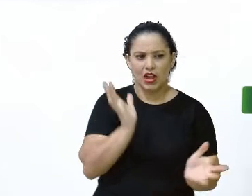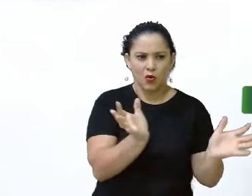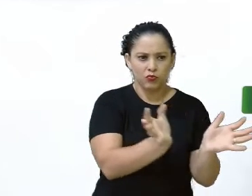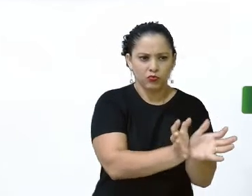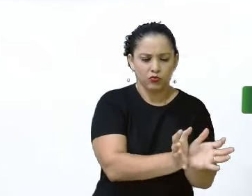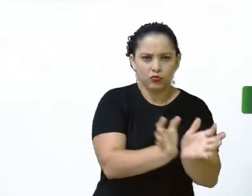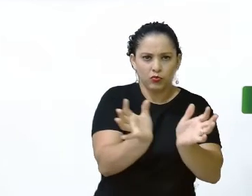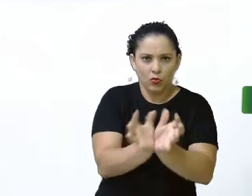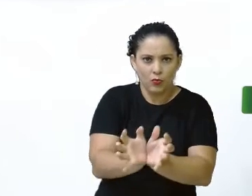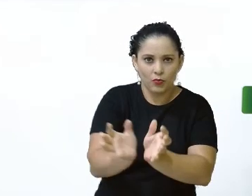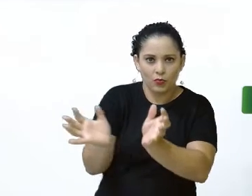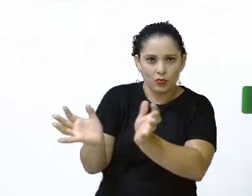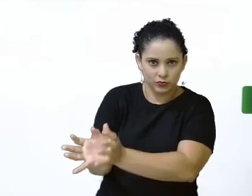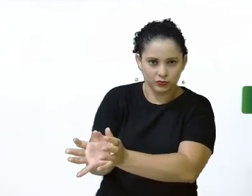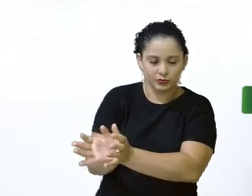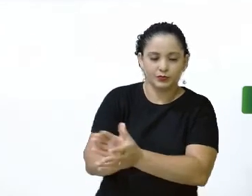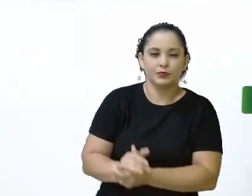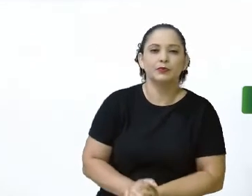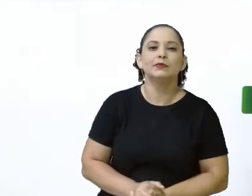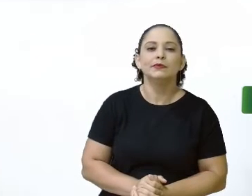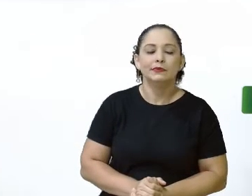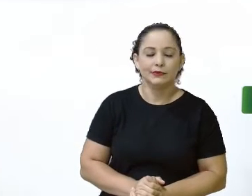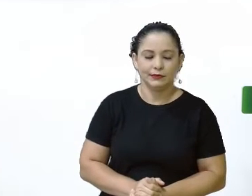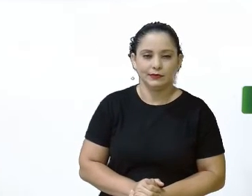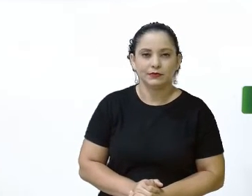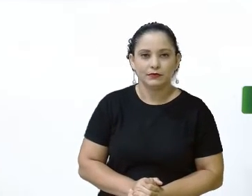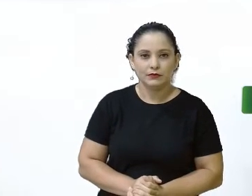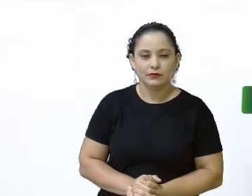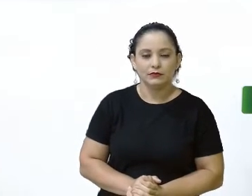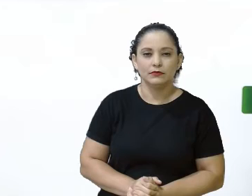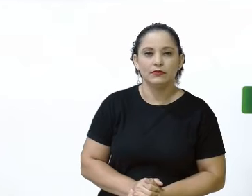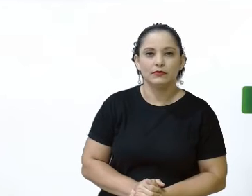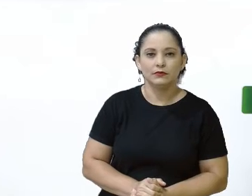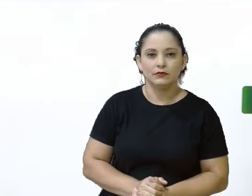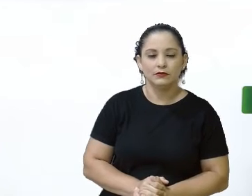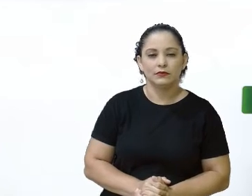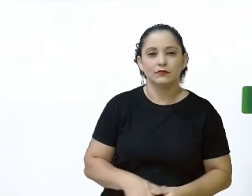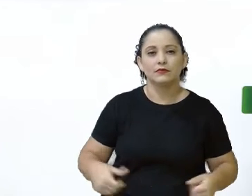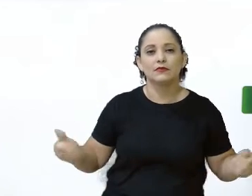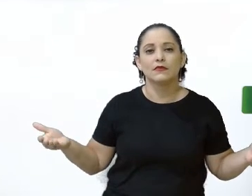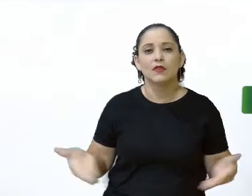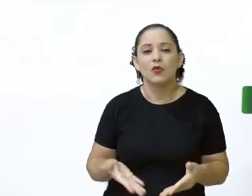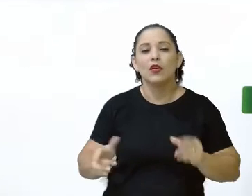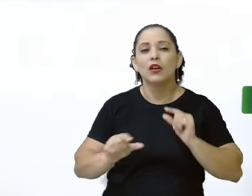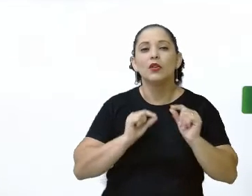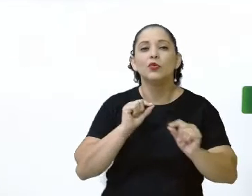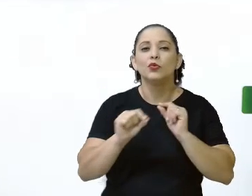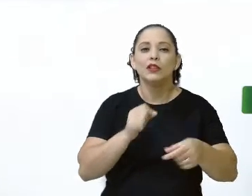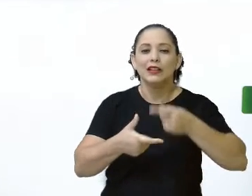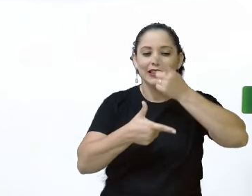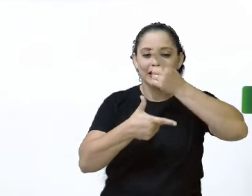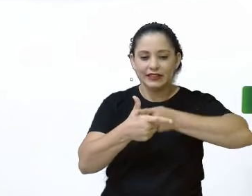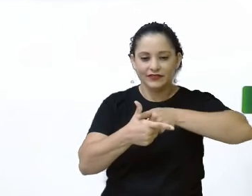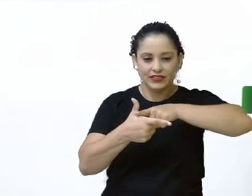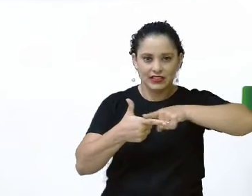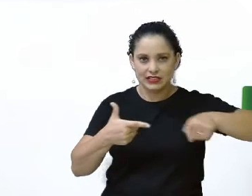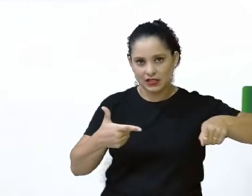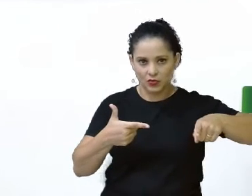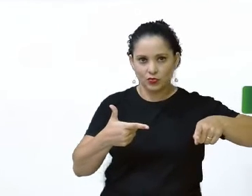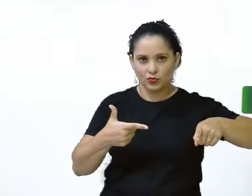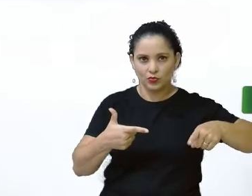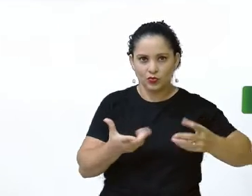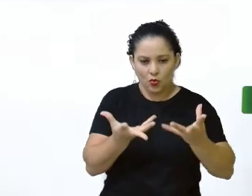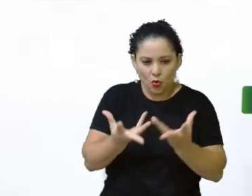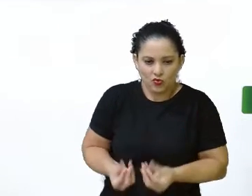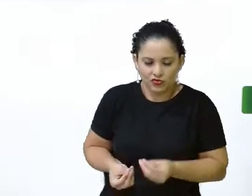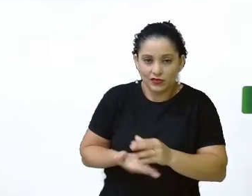as peças da minha mancala para 3 pessoas. Eu estou falando aqui de uma divisão sem resto, ou seja, para